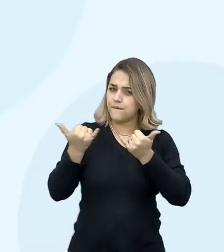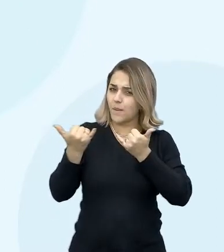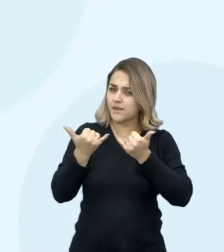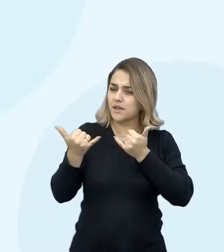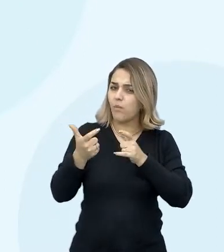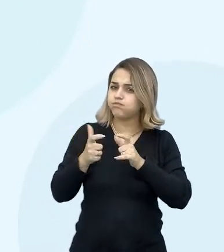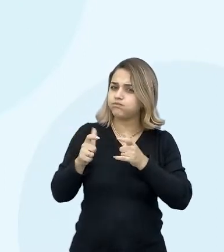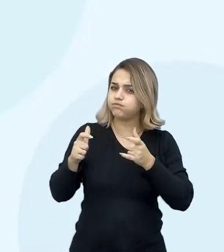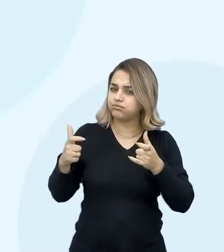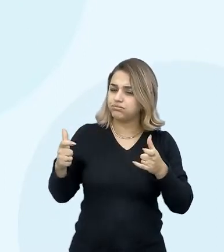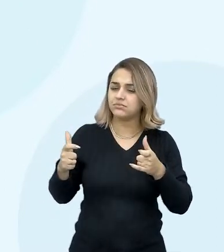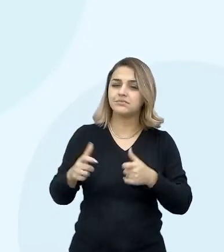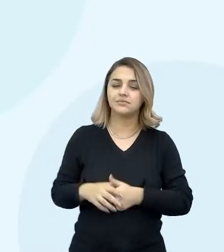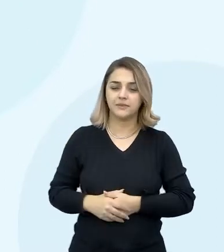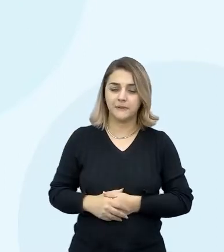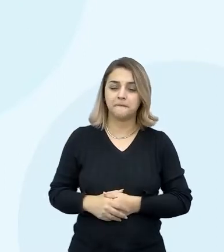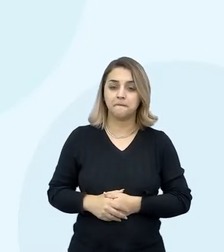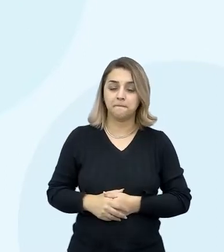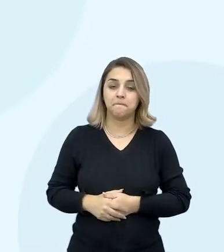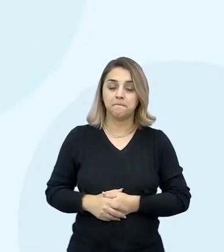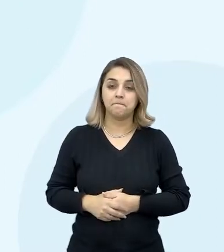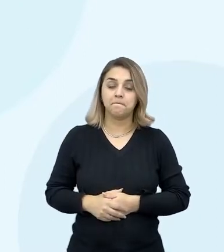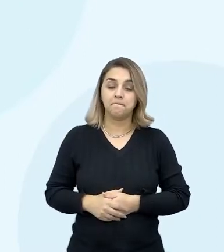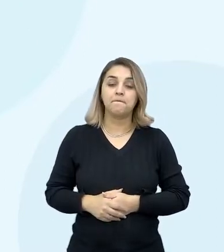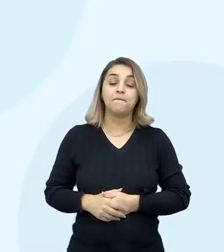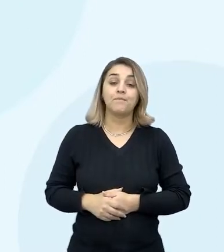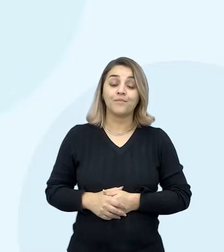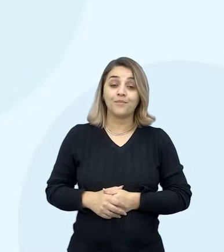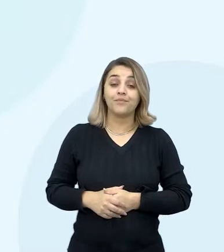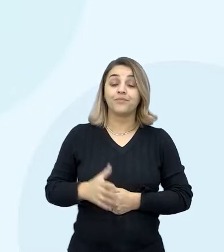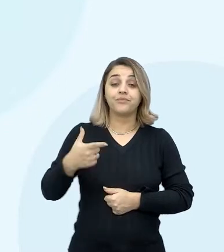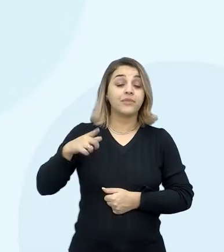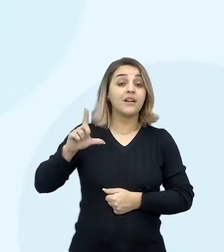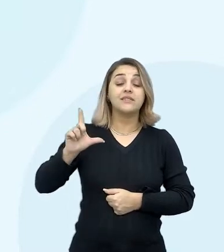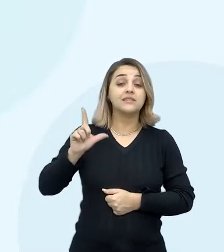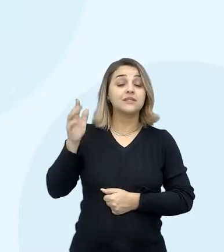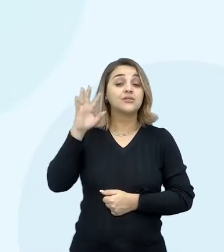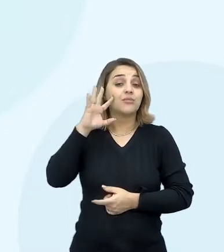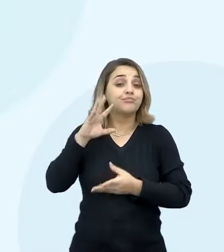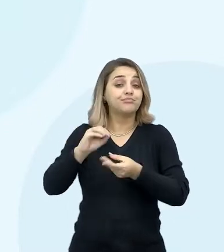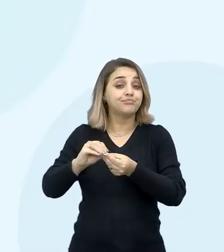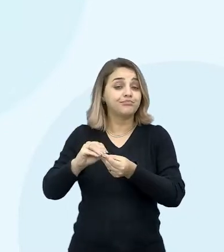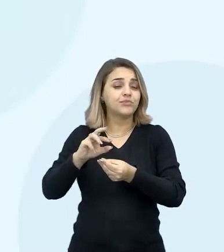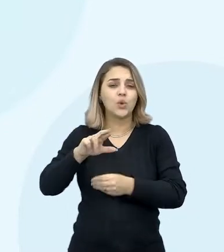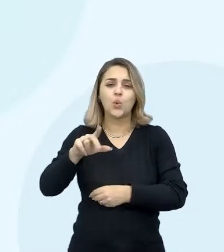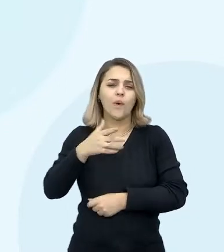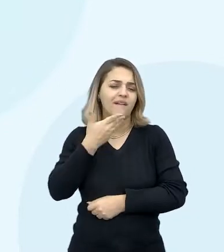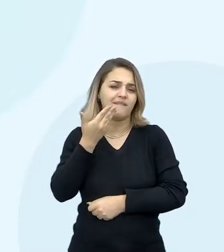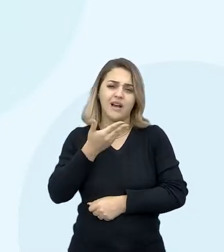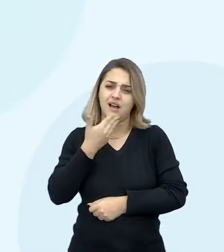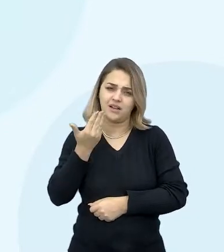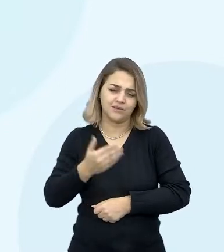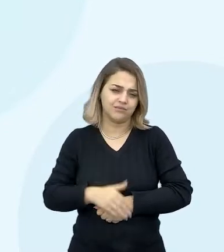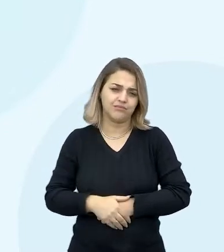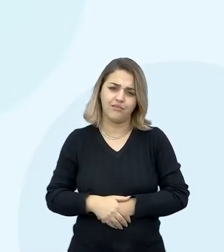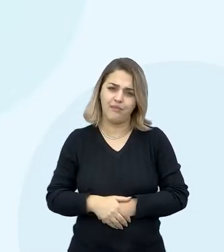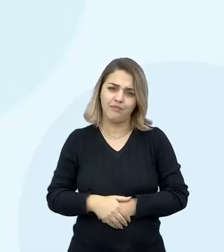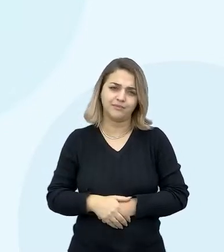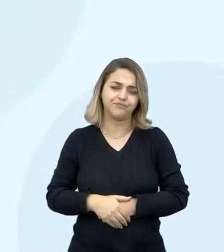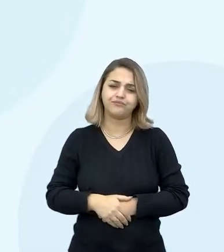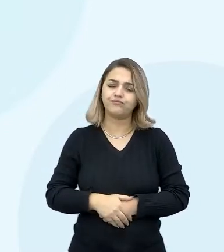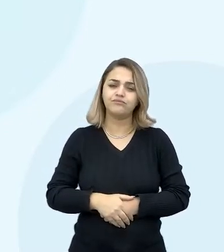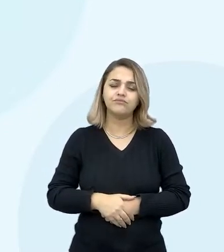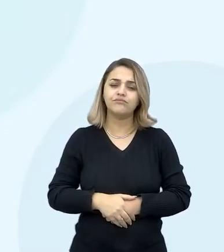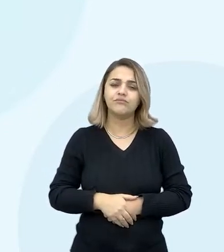dados ou grandes informações, né? E a gente tinha visto que não é lá muito fácil